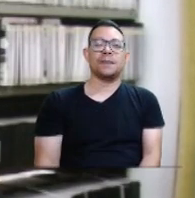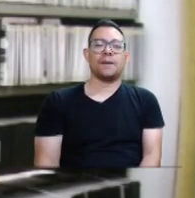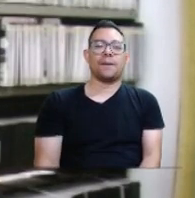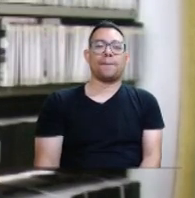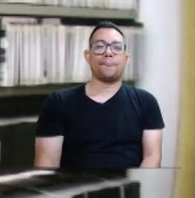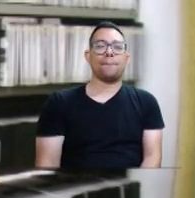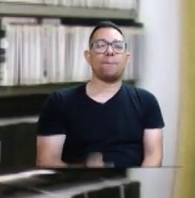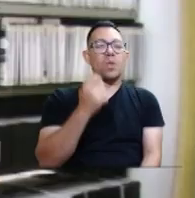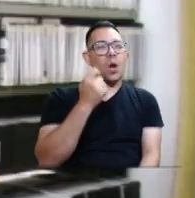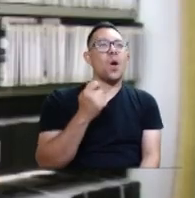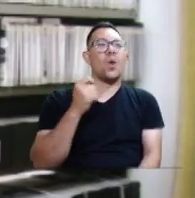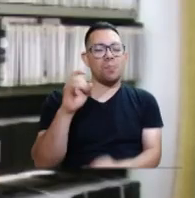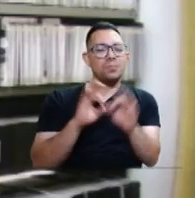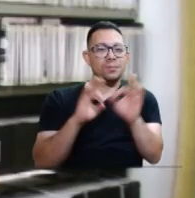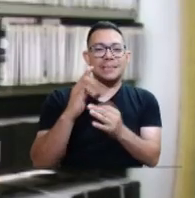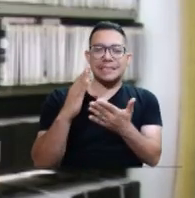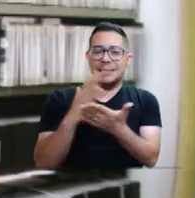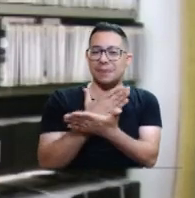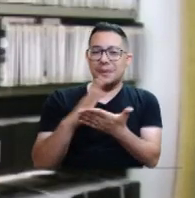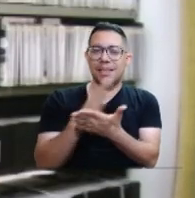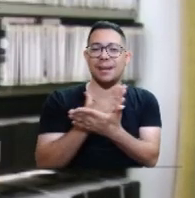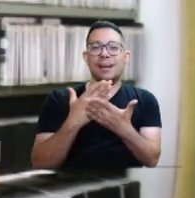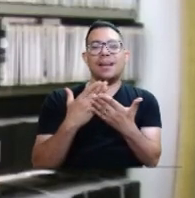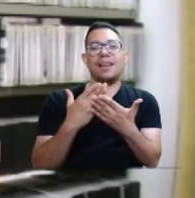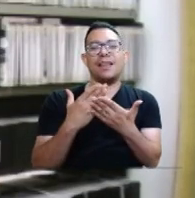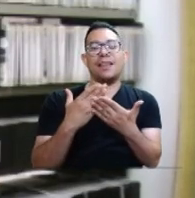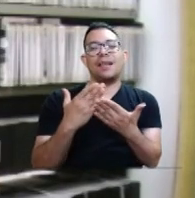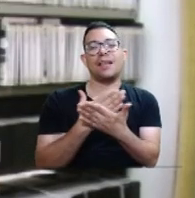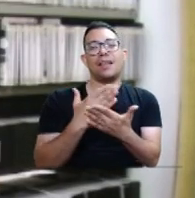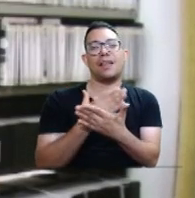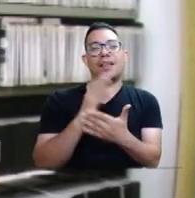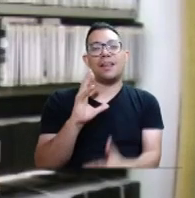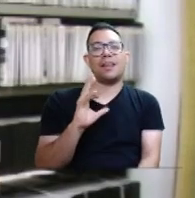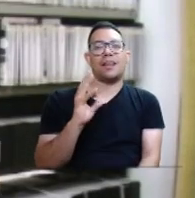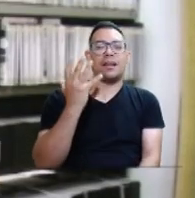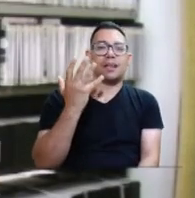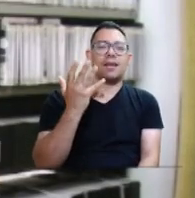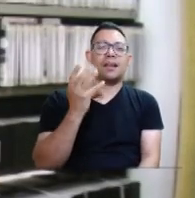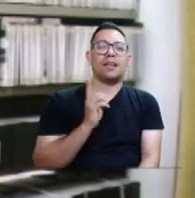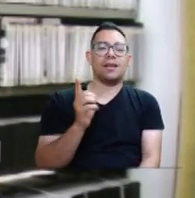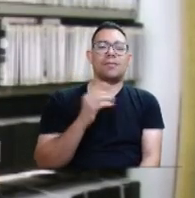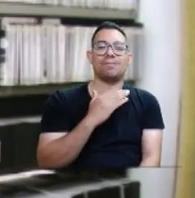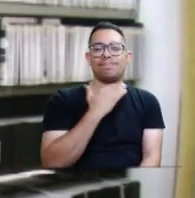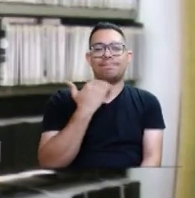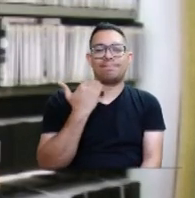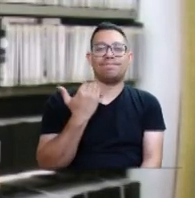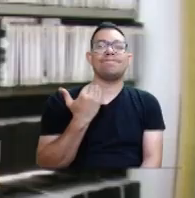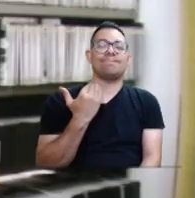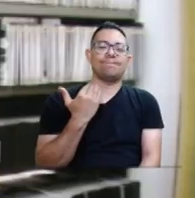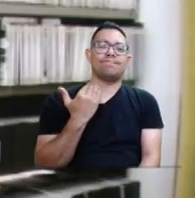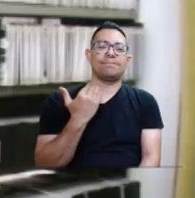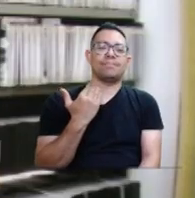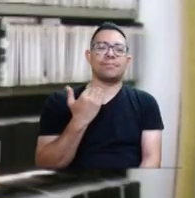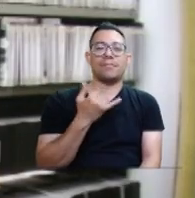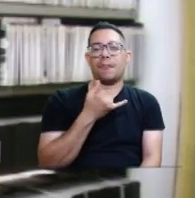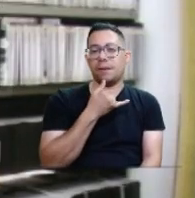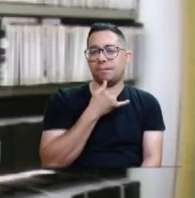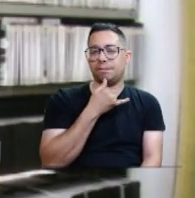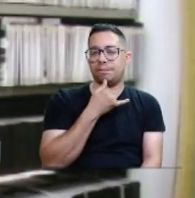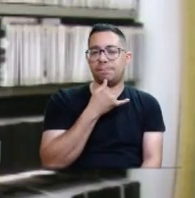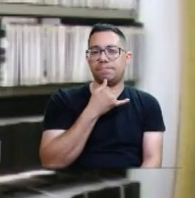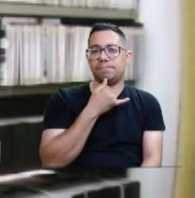ajudo na locação. Eu já tinha até separado os filmes. Aí aconteceu um imprevisto, né? Dele partir.